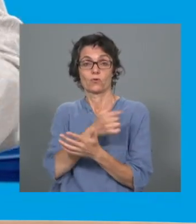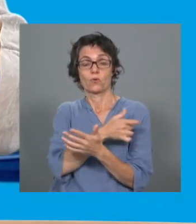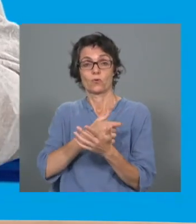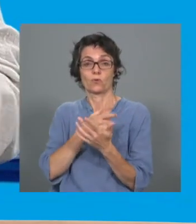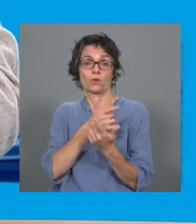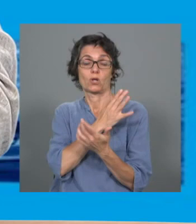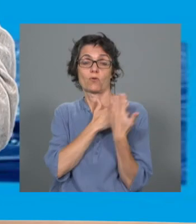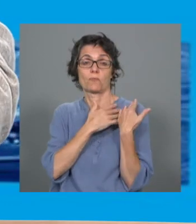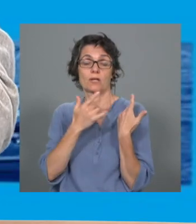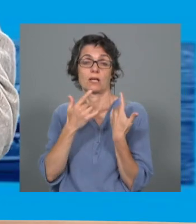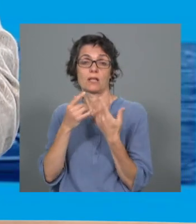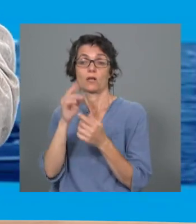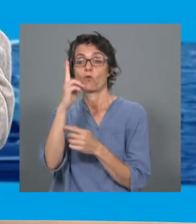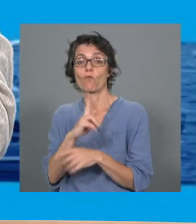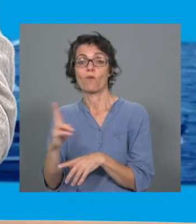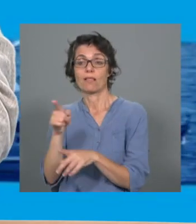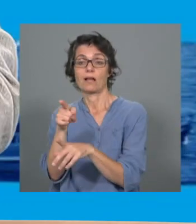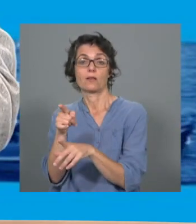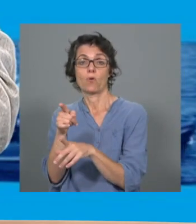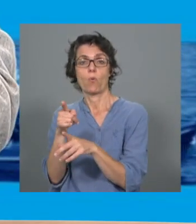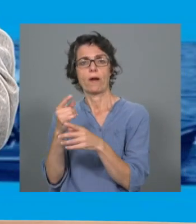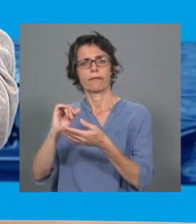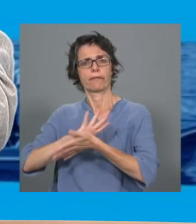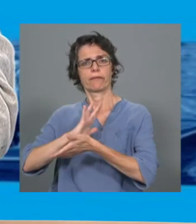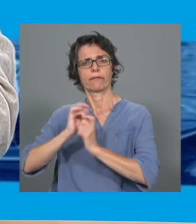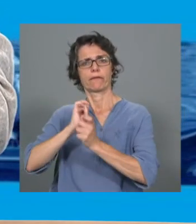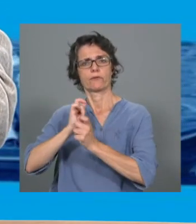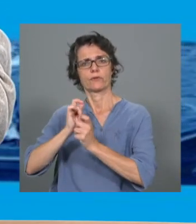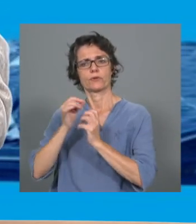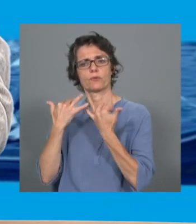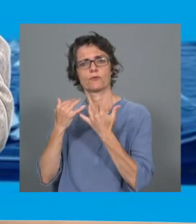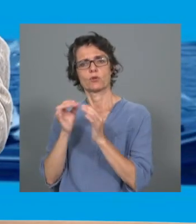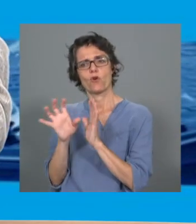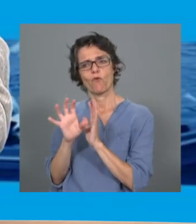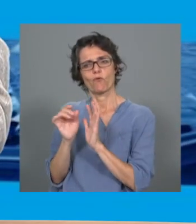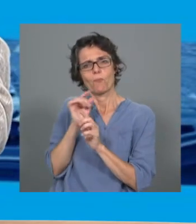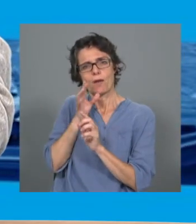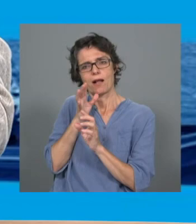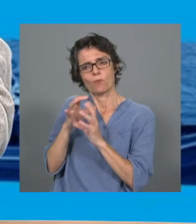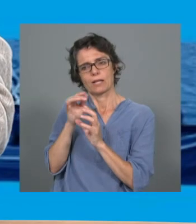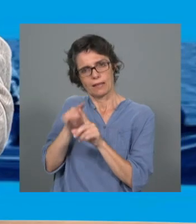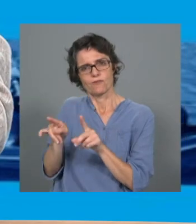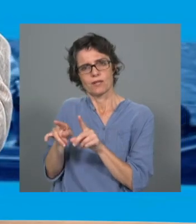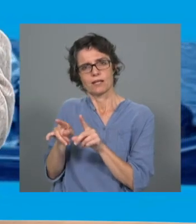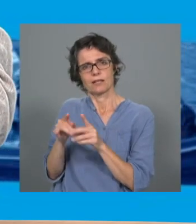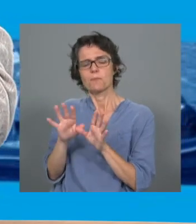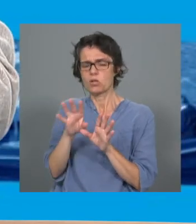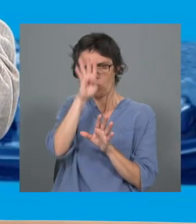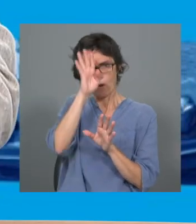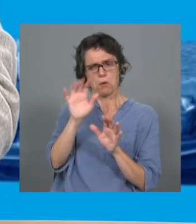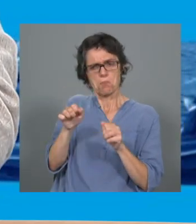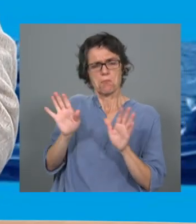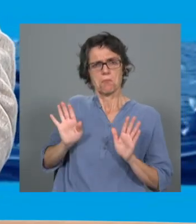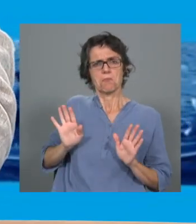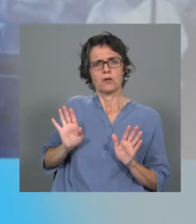é jornalista, portanto tem muito mais contido, muita informação, mas isso também corresponde, acho eu, ao que o Papa Francisco pretendia. Desde logo quando